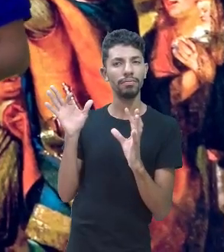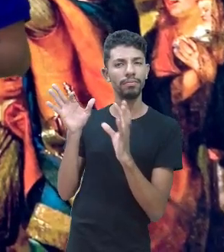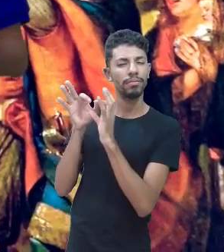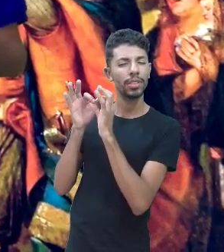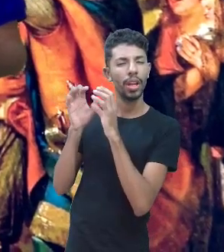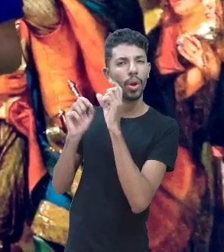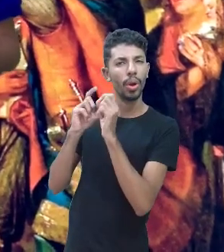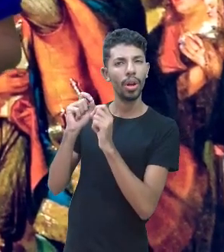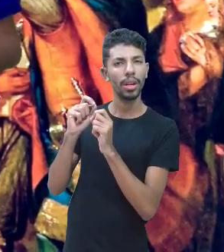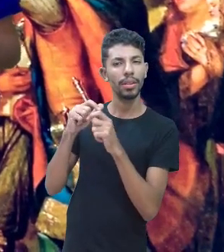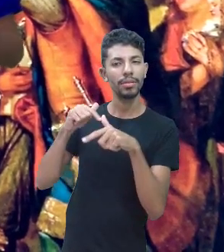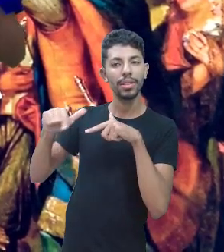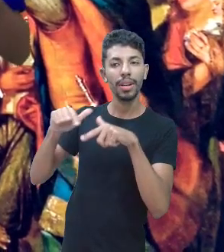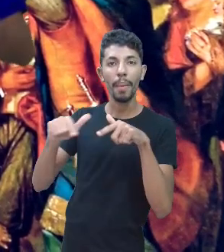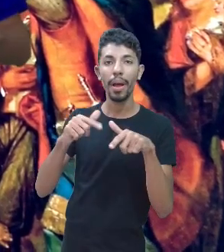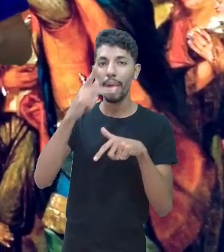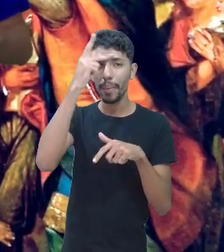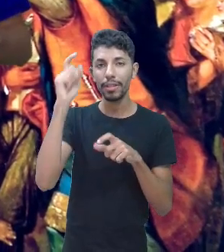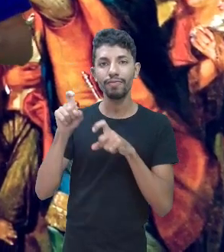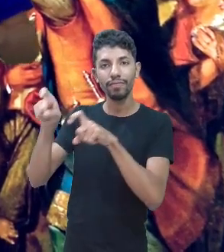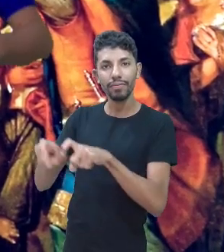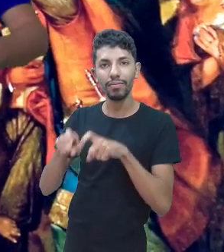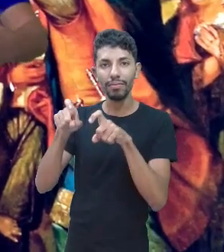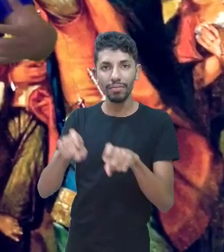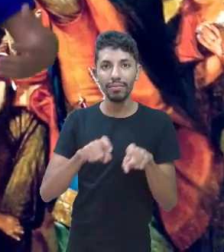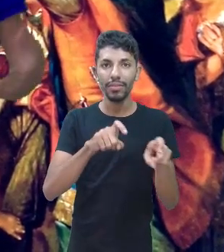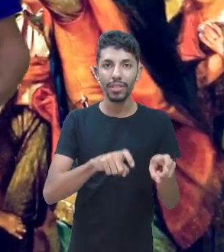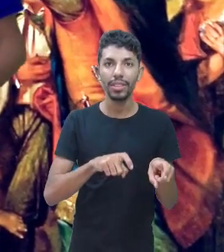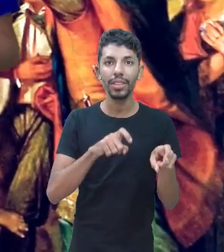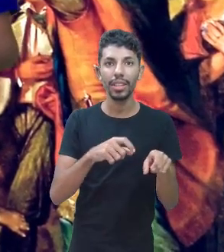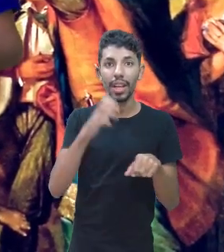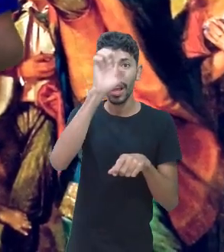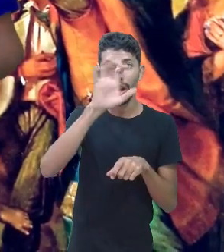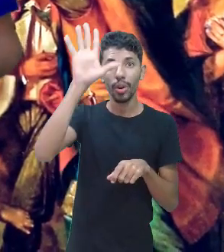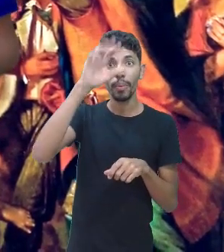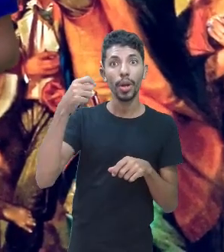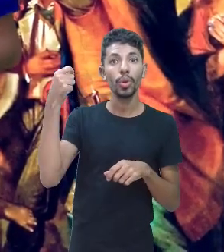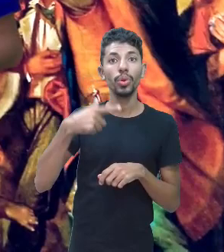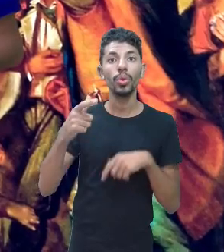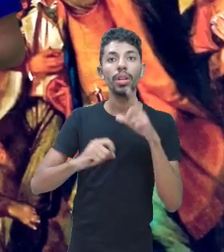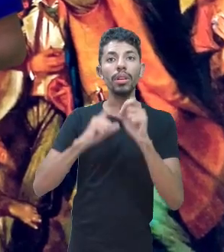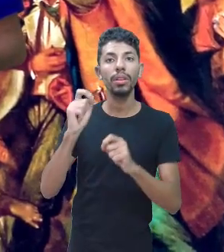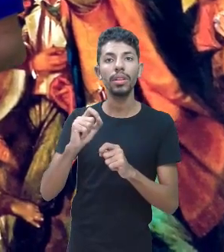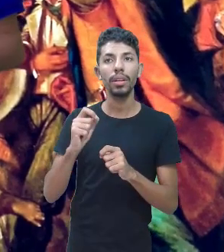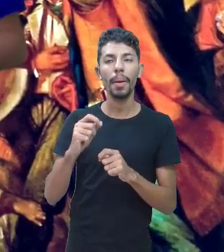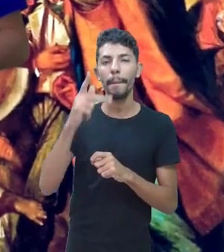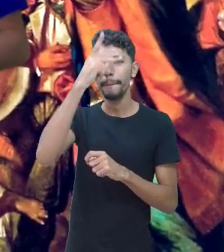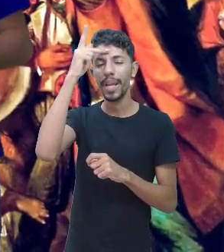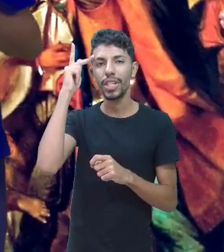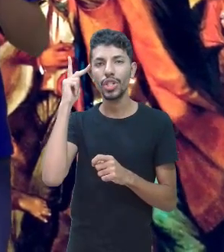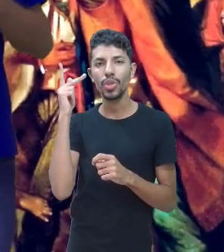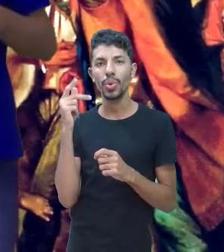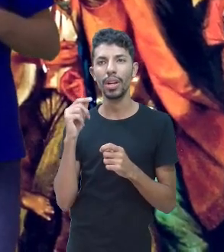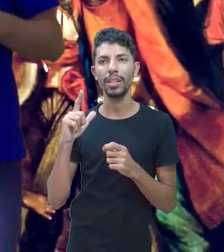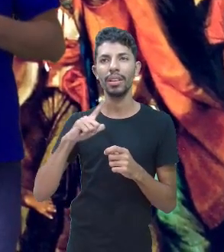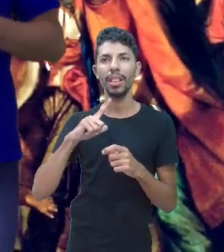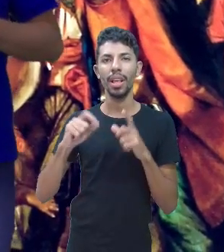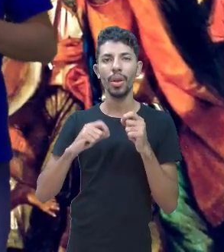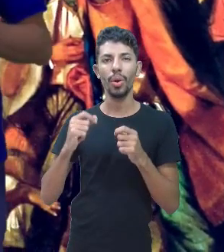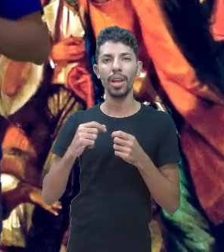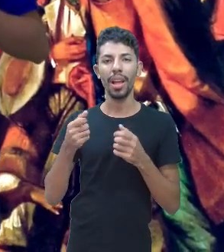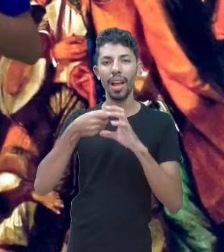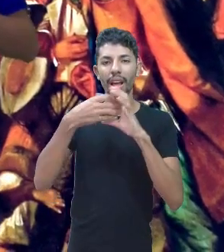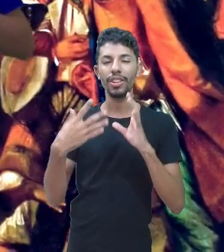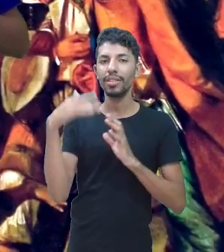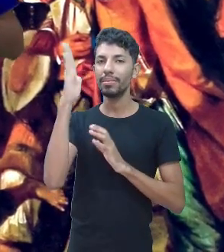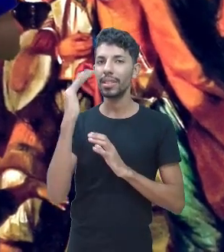seja, trabalhadores, agricultores europeus, do que de fato as pessoas com as feições brasileiras. Então, uma crítica que se faz muito a